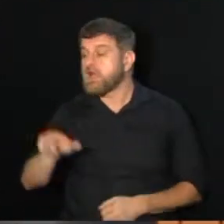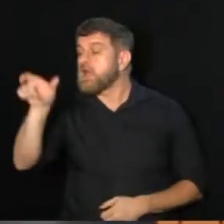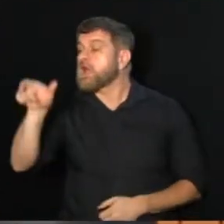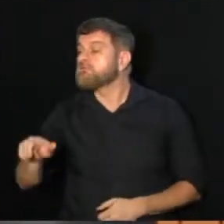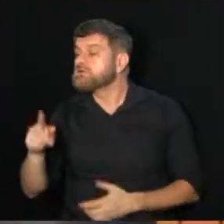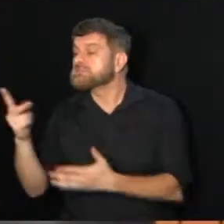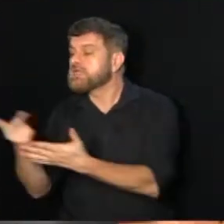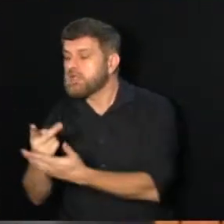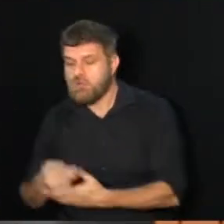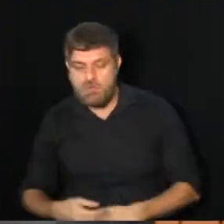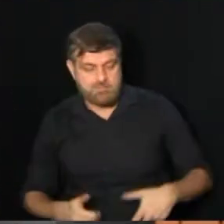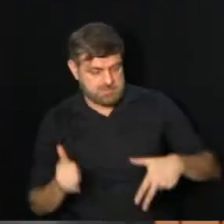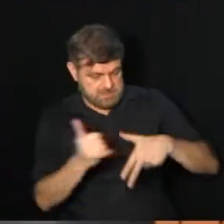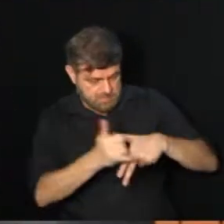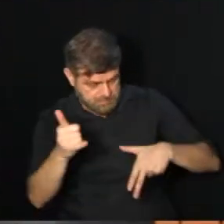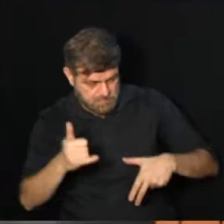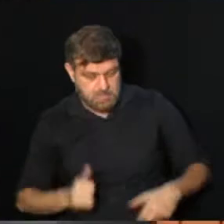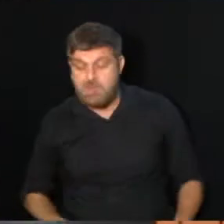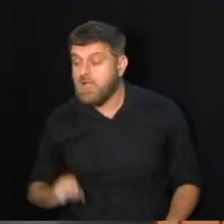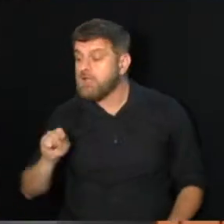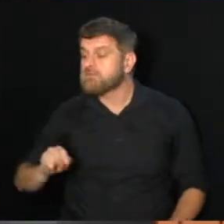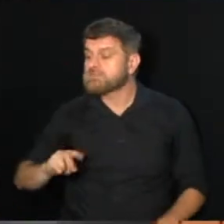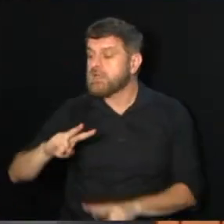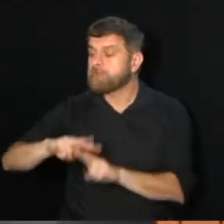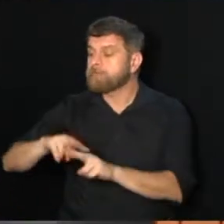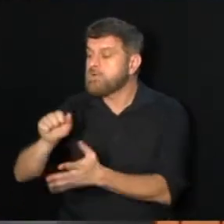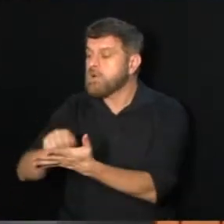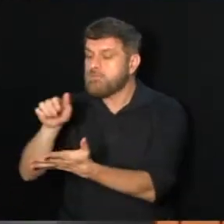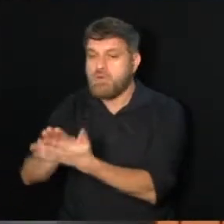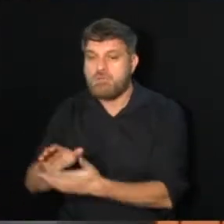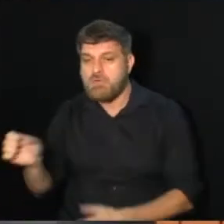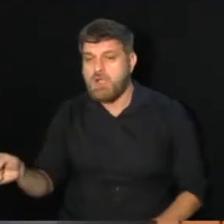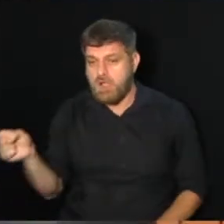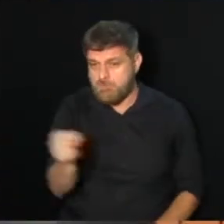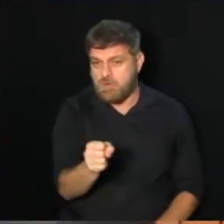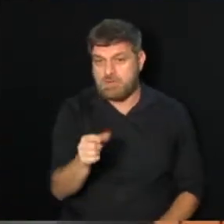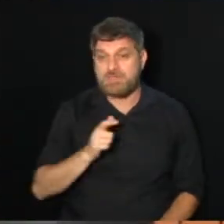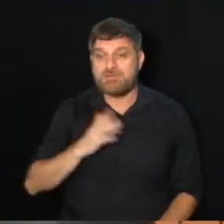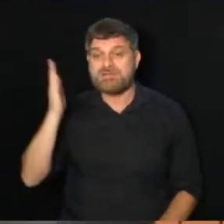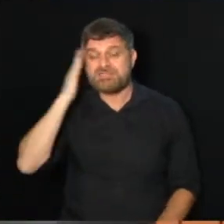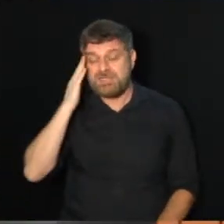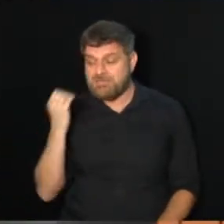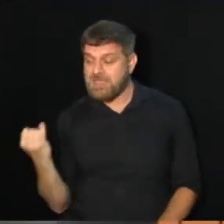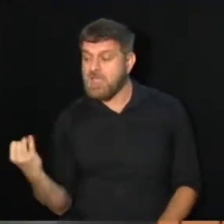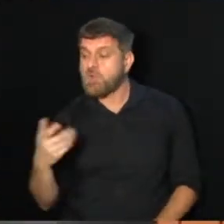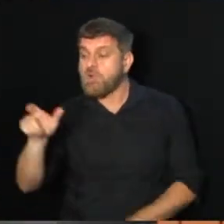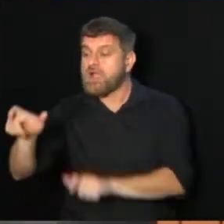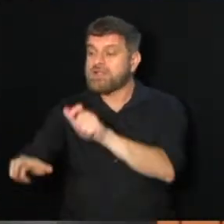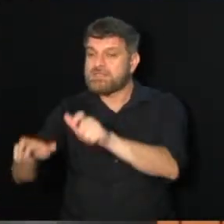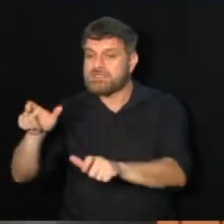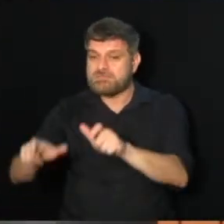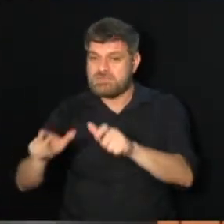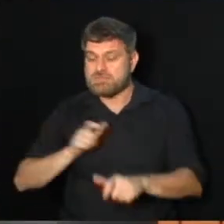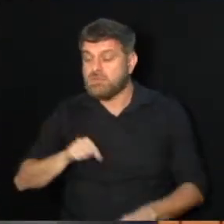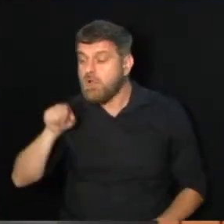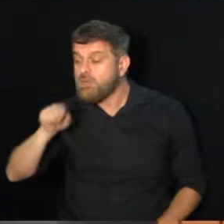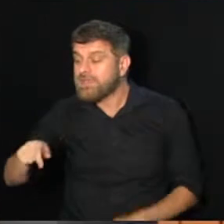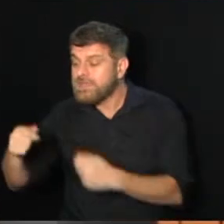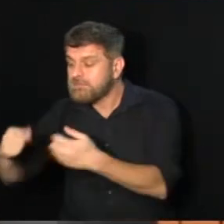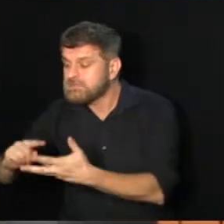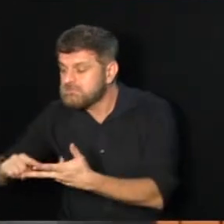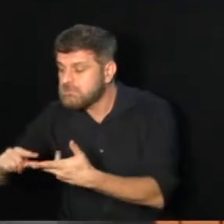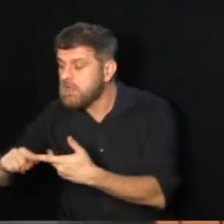culpa e punição. Estabelecer, na verdade, quem são essas pessoas envolvidas, quais são as necessidades